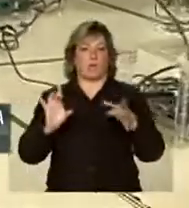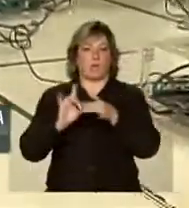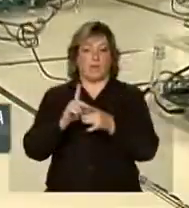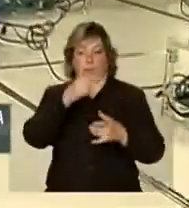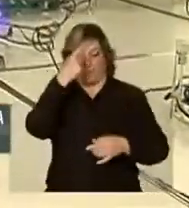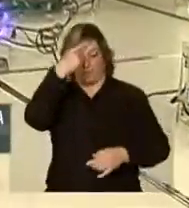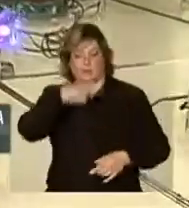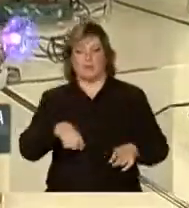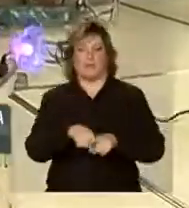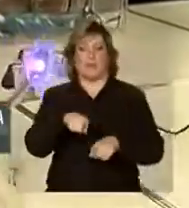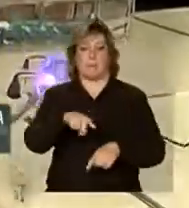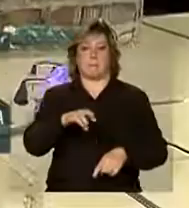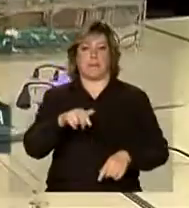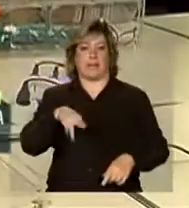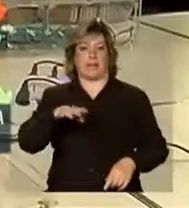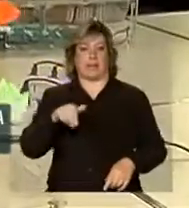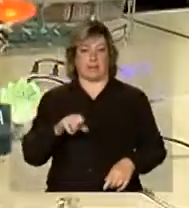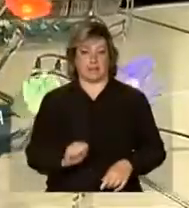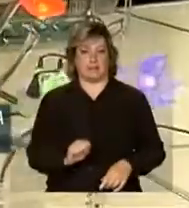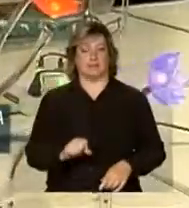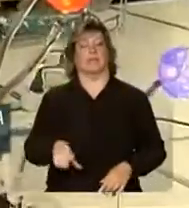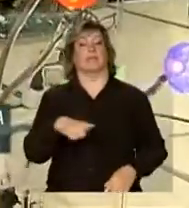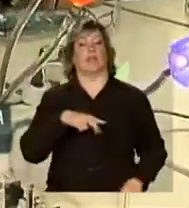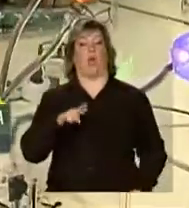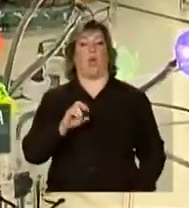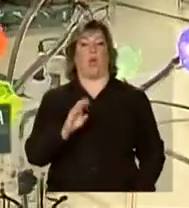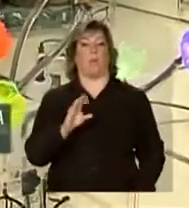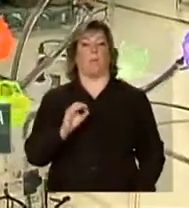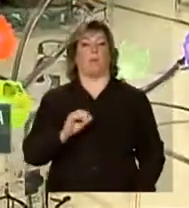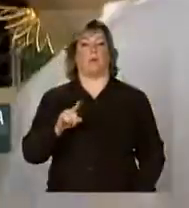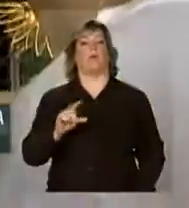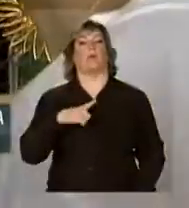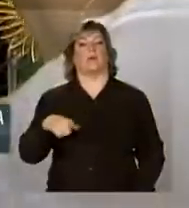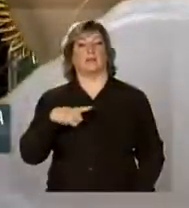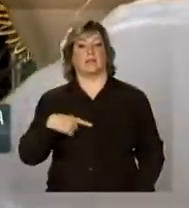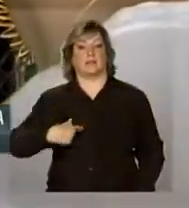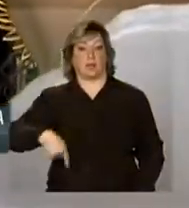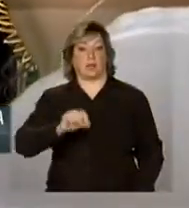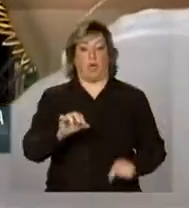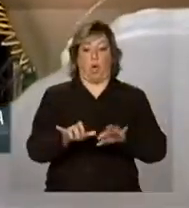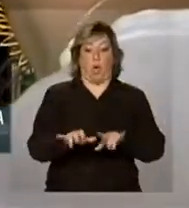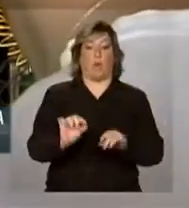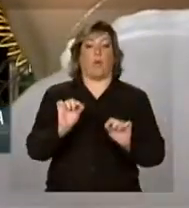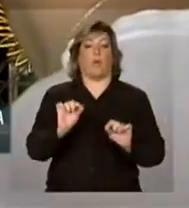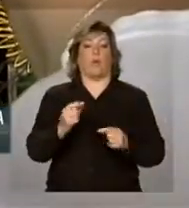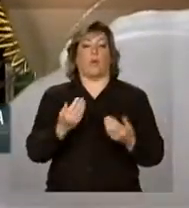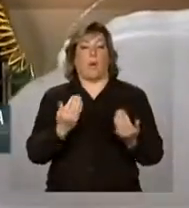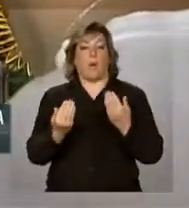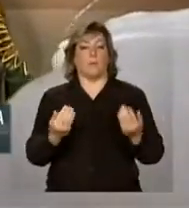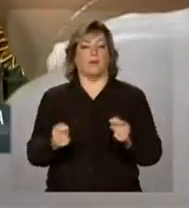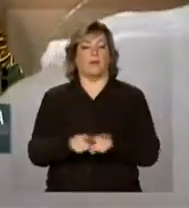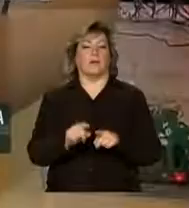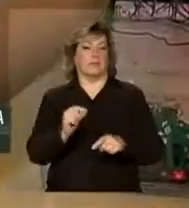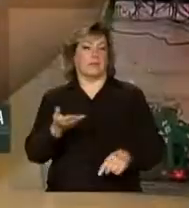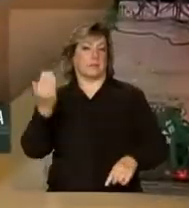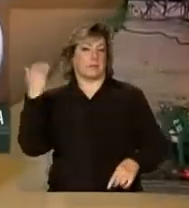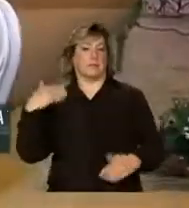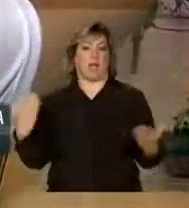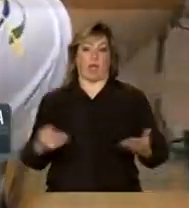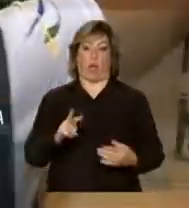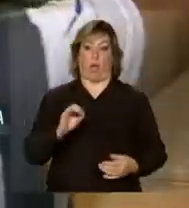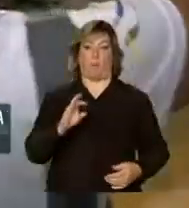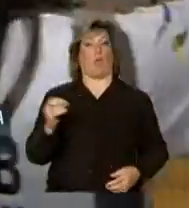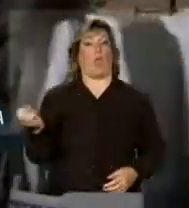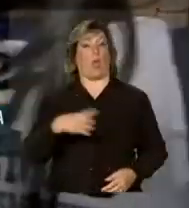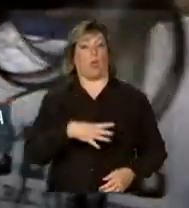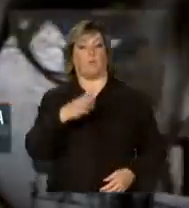humanos e máquinas né então a Os Robôs devem ser pra gente na próxima década né que os computadores foram na década passada então A ideia é